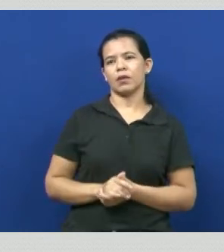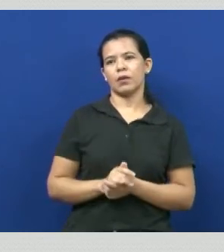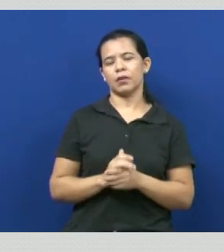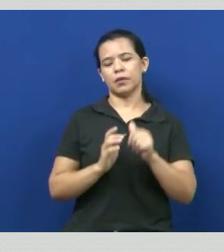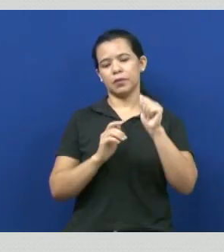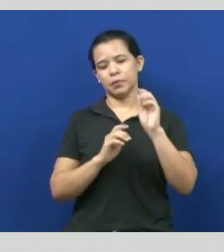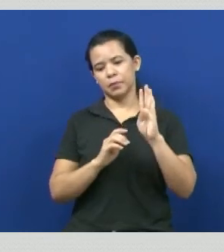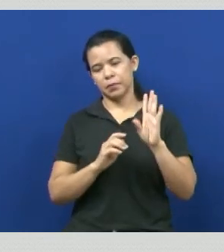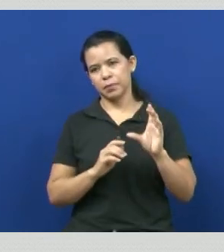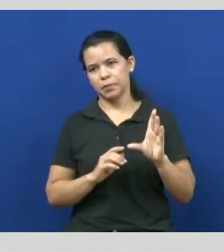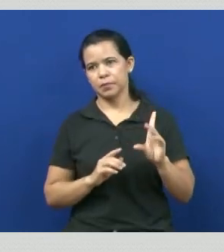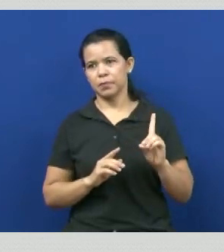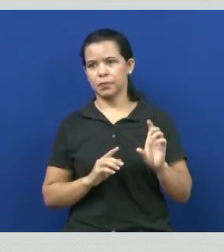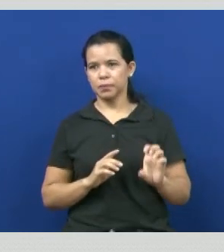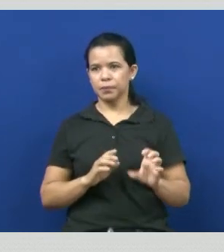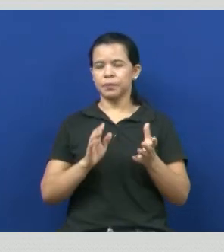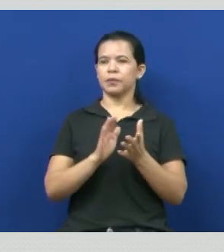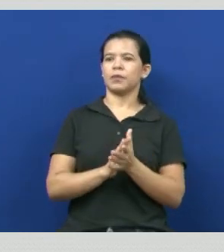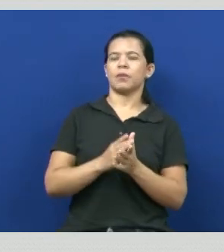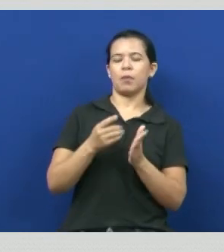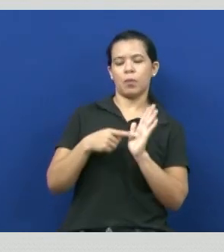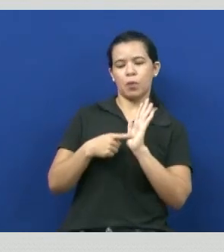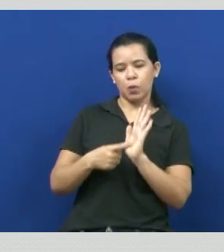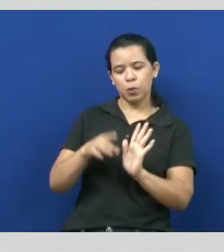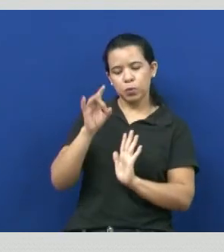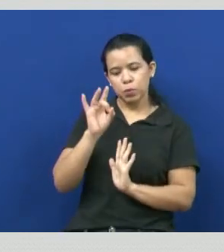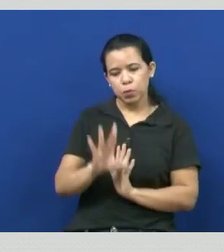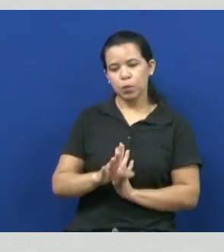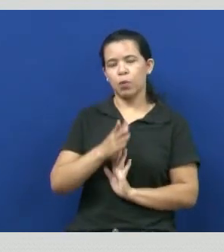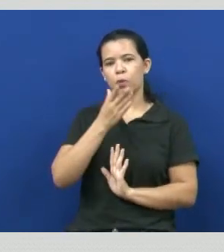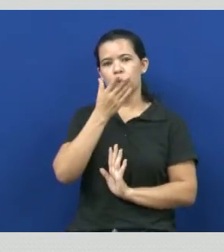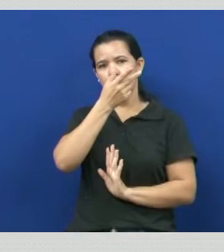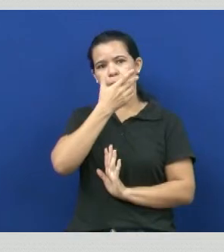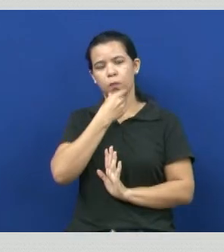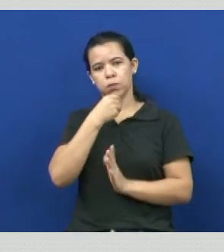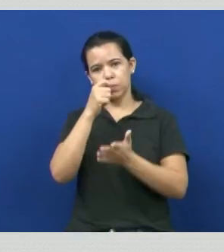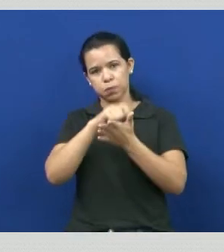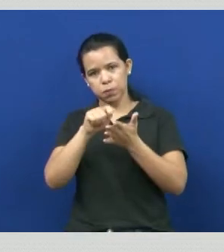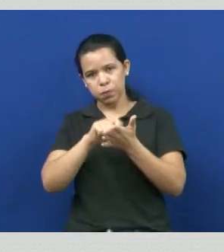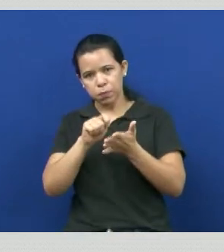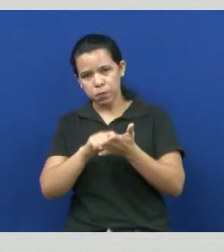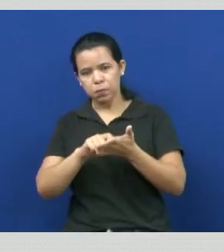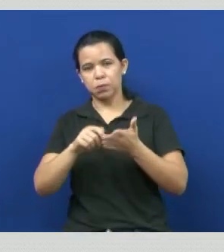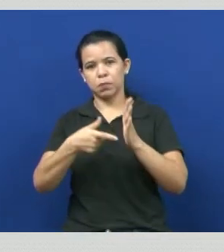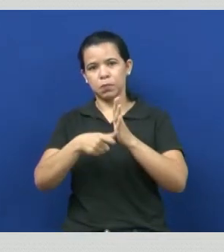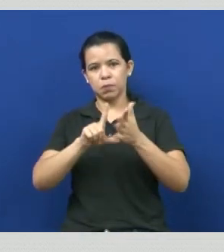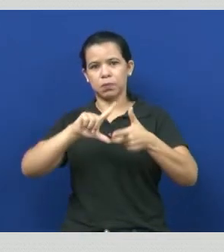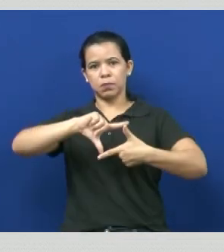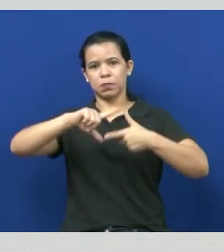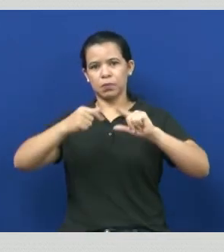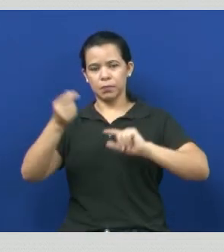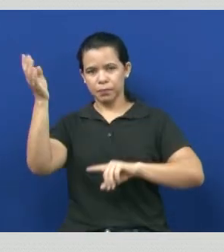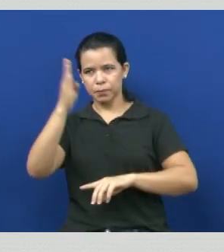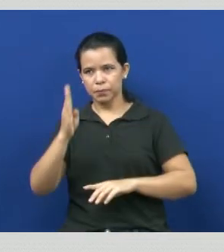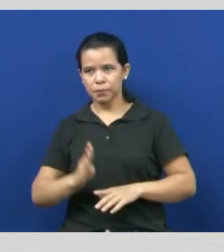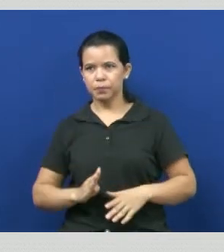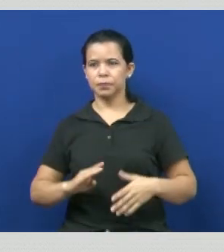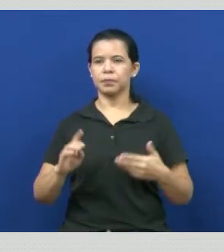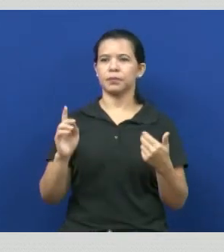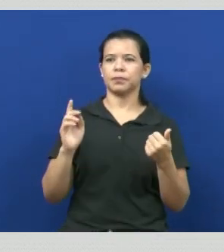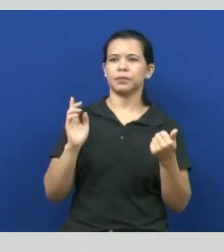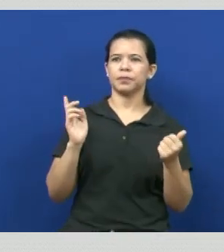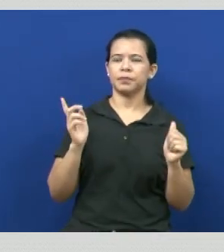apenas escritores da literatura pré-modernista brasileira nós temos aí na letra A, Augusto dos Anjos, Lima Barreto,